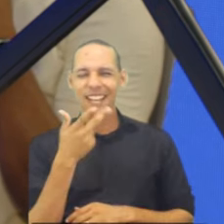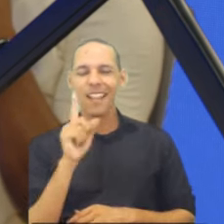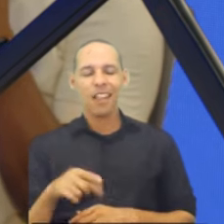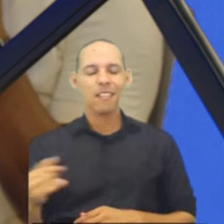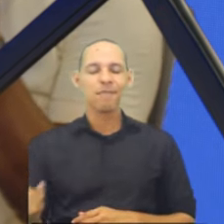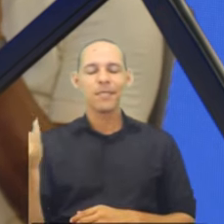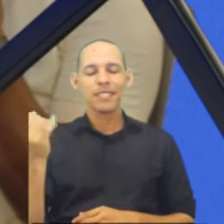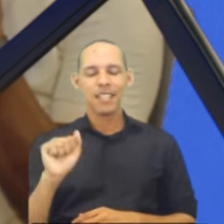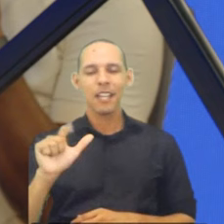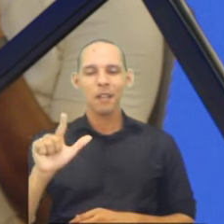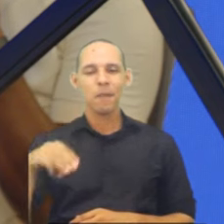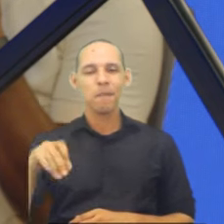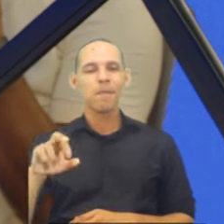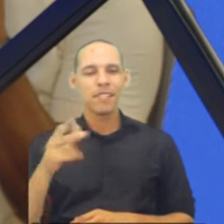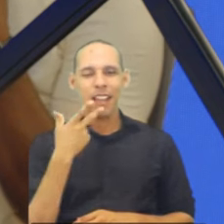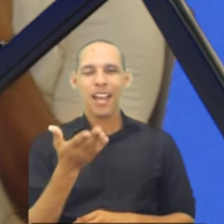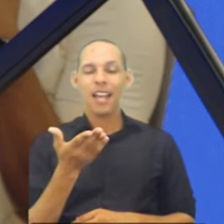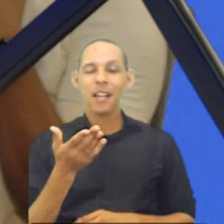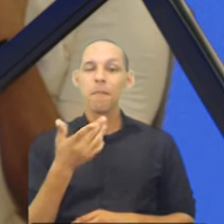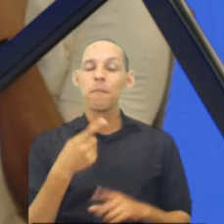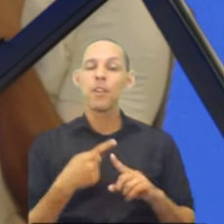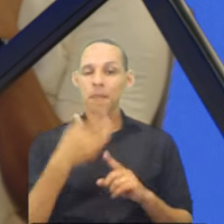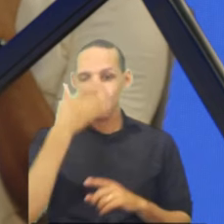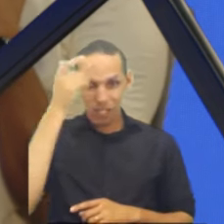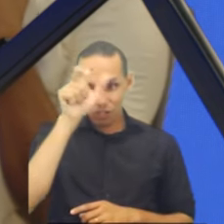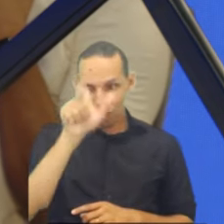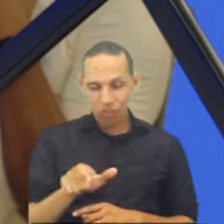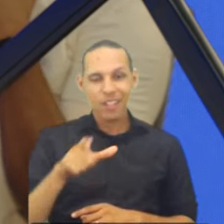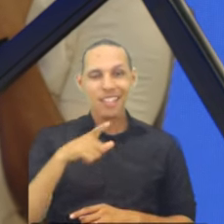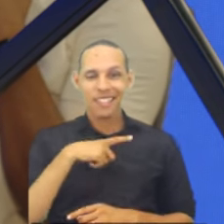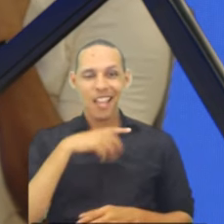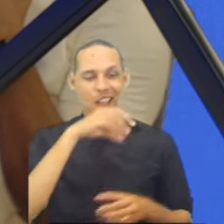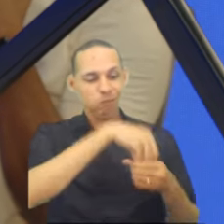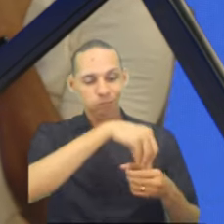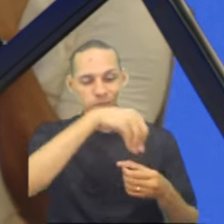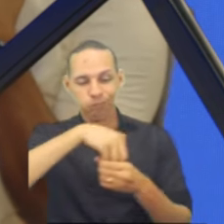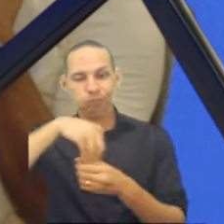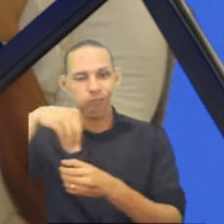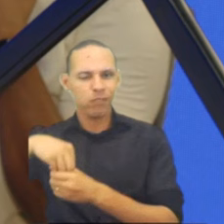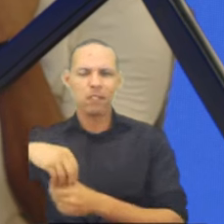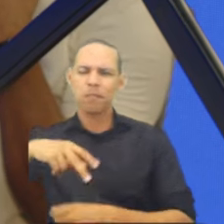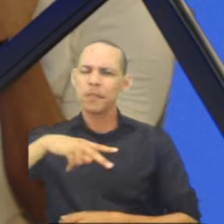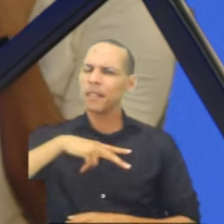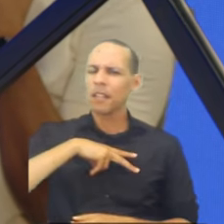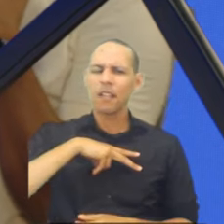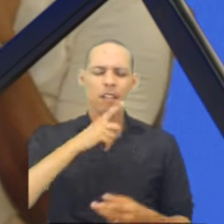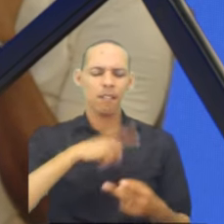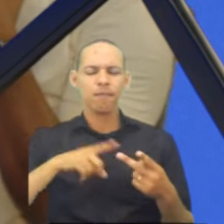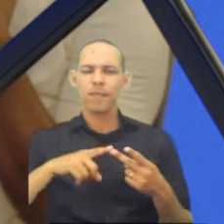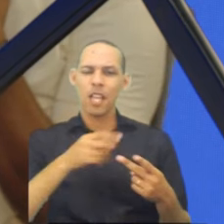falou importante eu acho que ter pessoas em todas as esferas no no